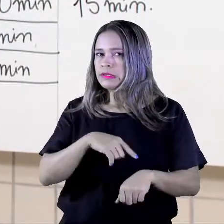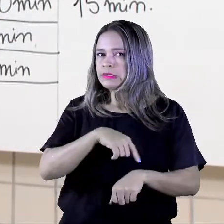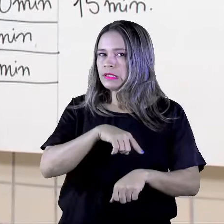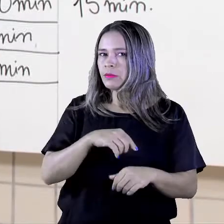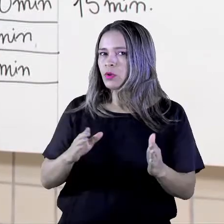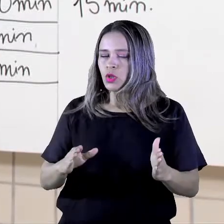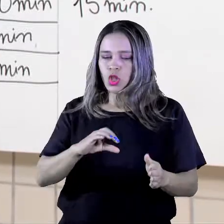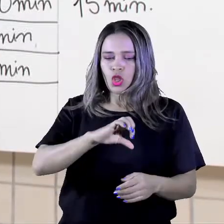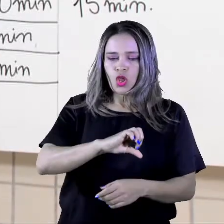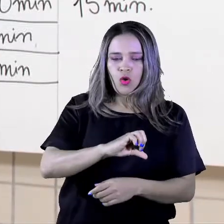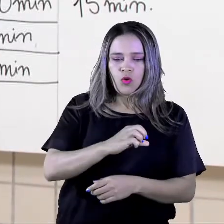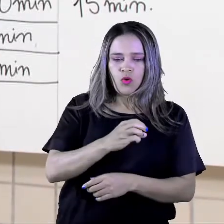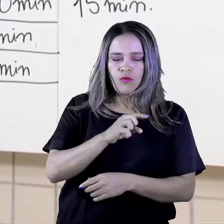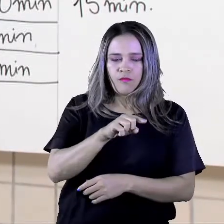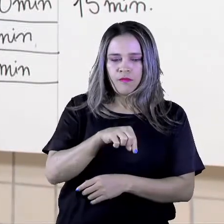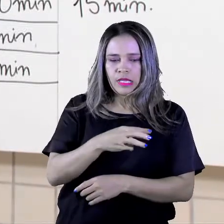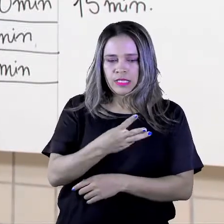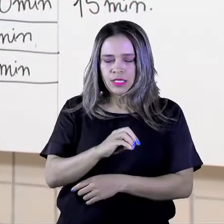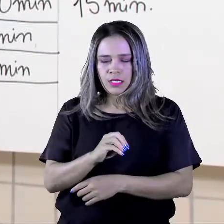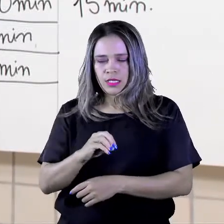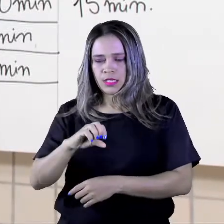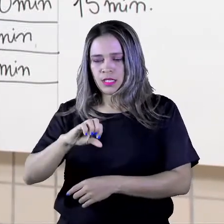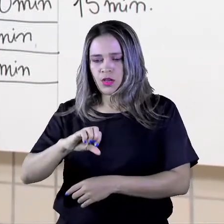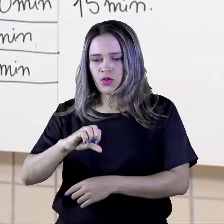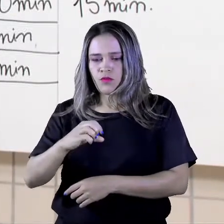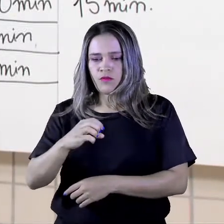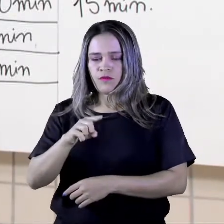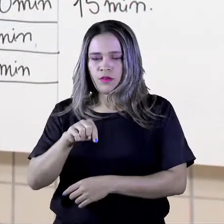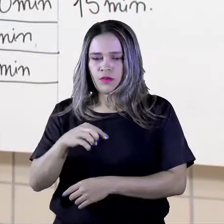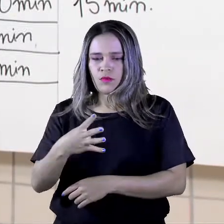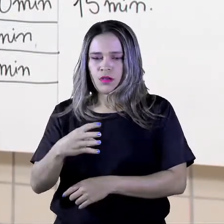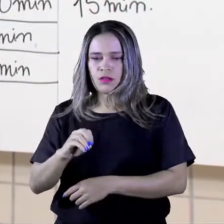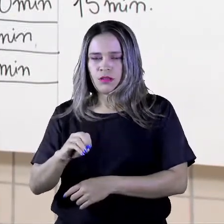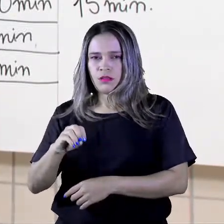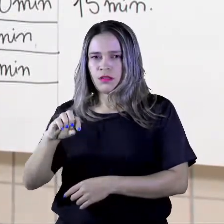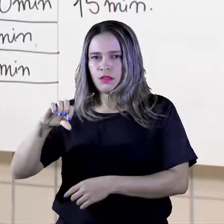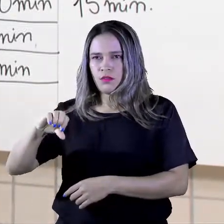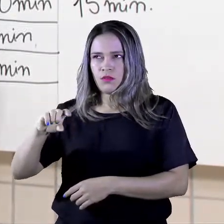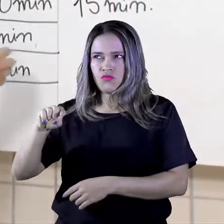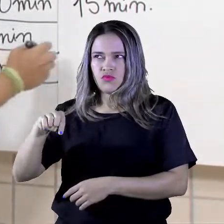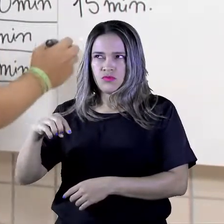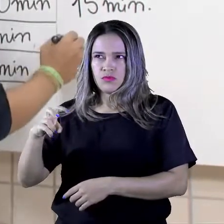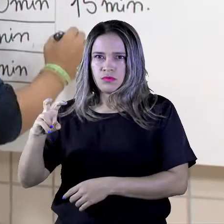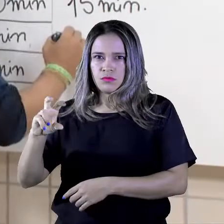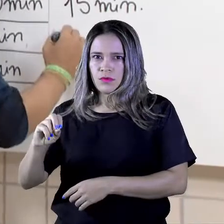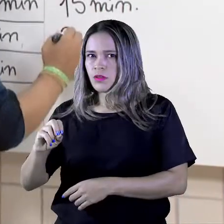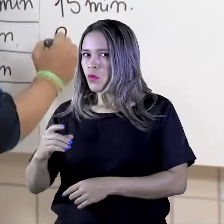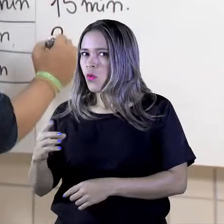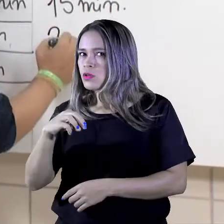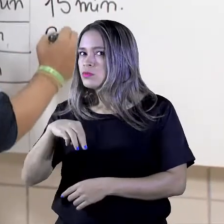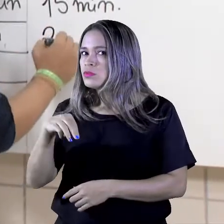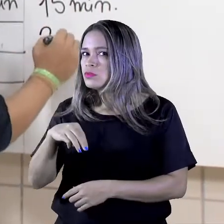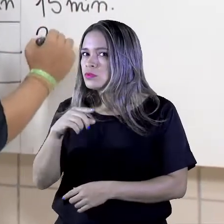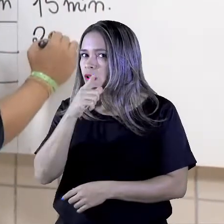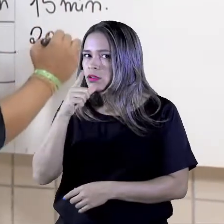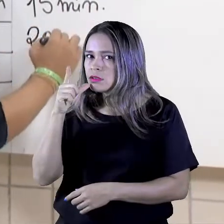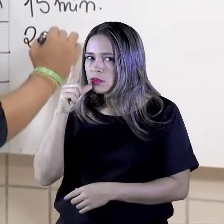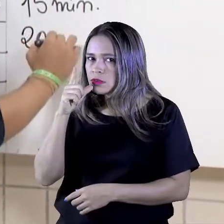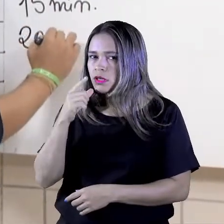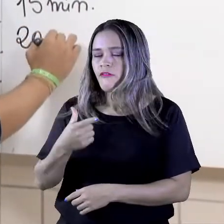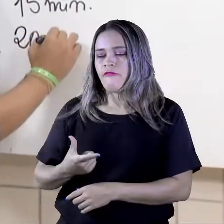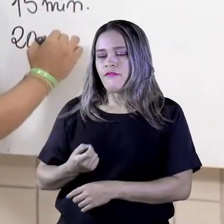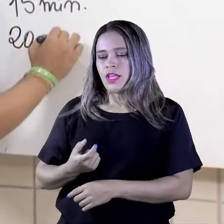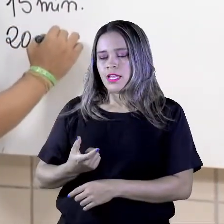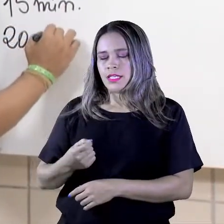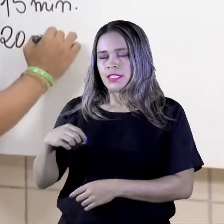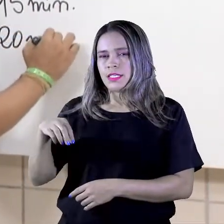vamos lá, 9h30, 9h40, 9h50. Quantos minutos? Nós levamos lanchando